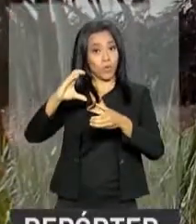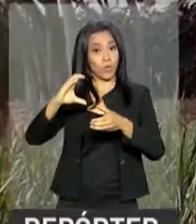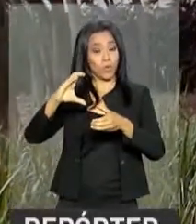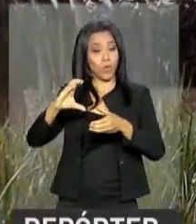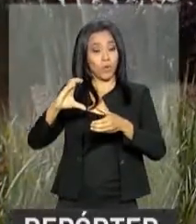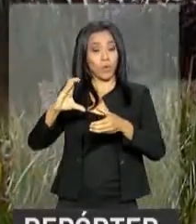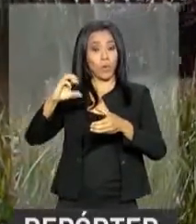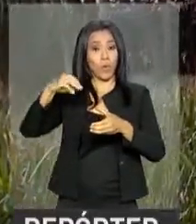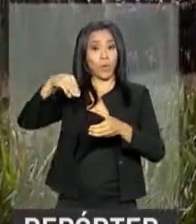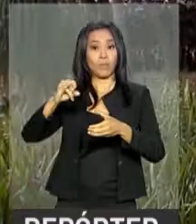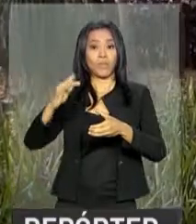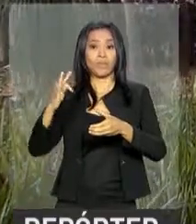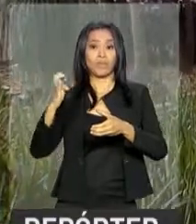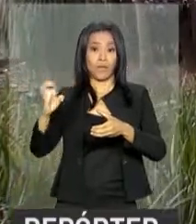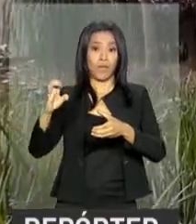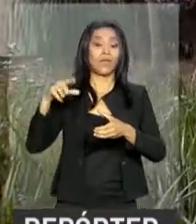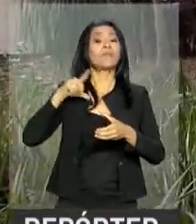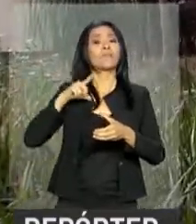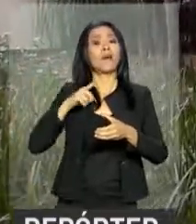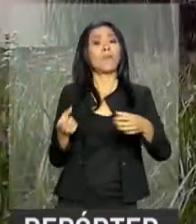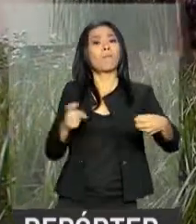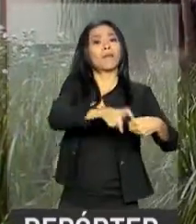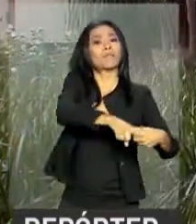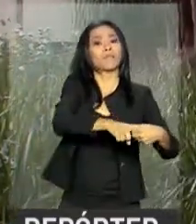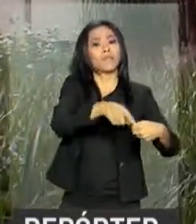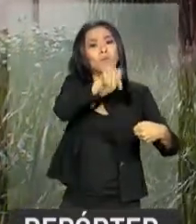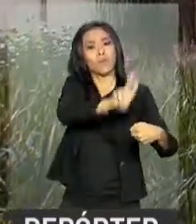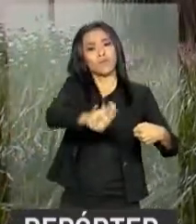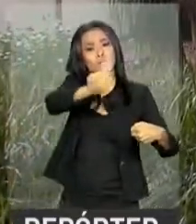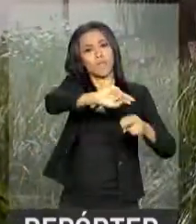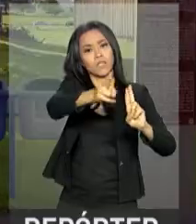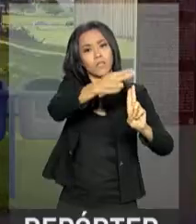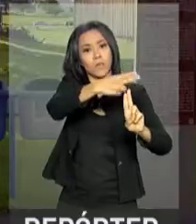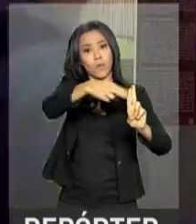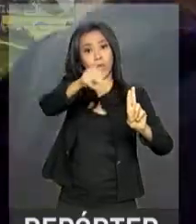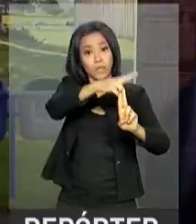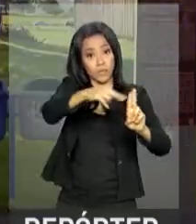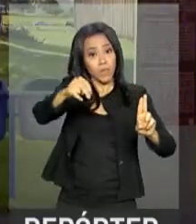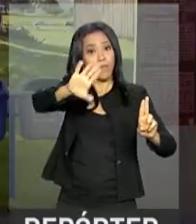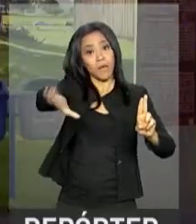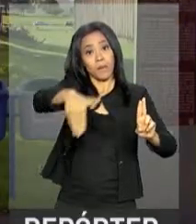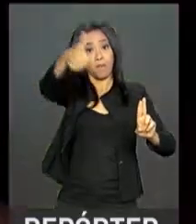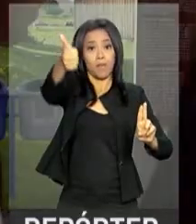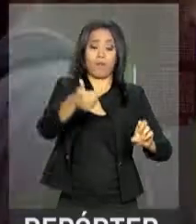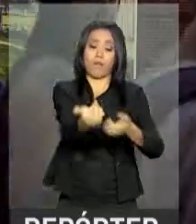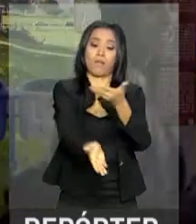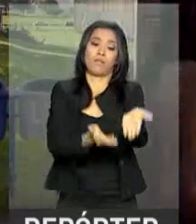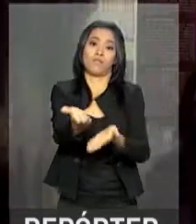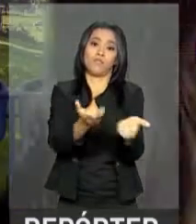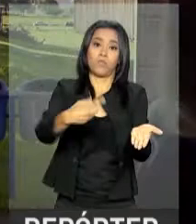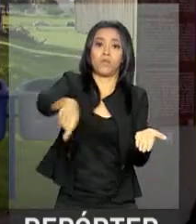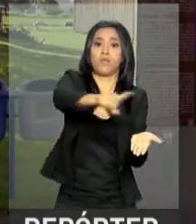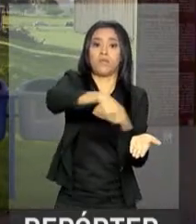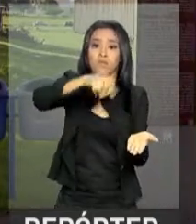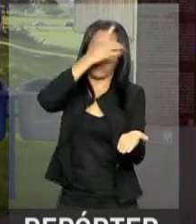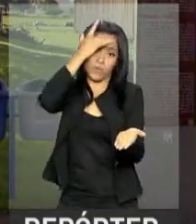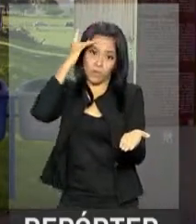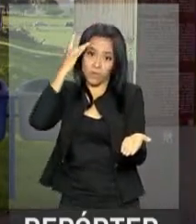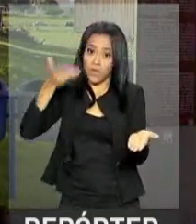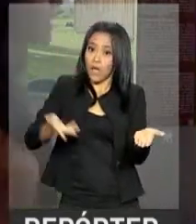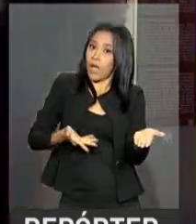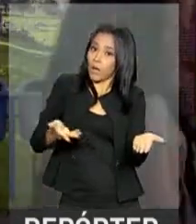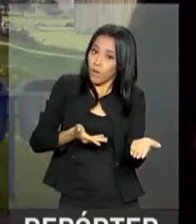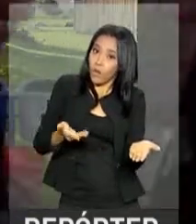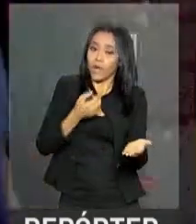está investindo numa parceria com a universidade de brasília para melhorar o atendimento a essas pessoas agora